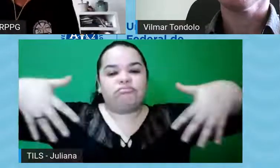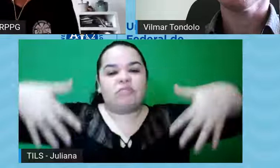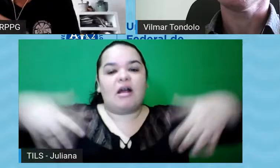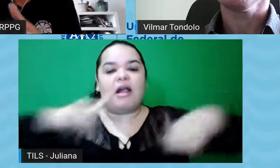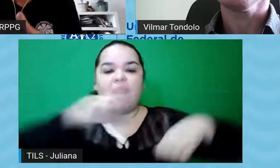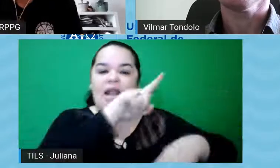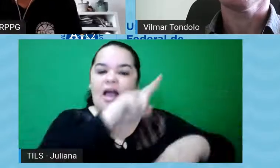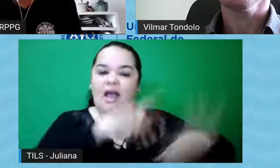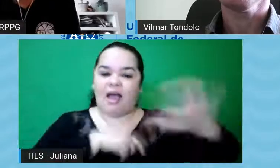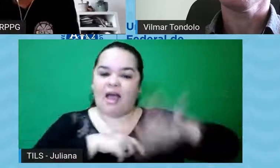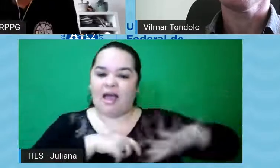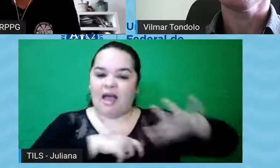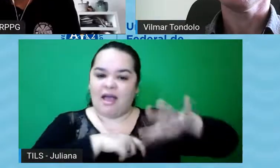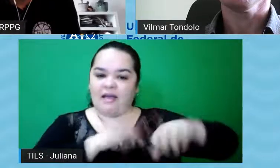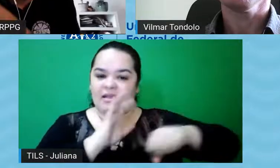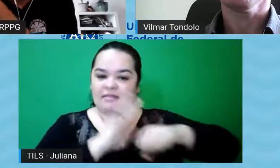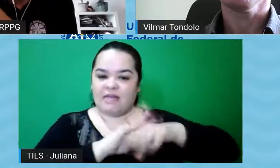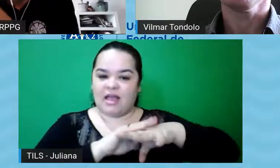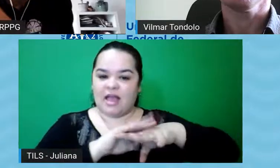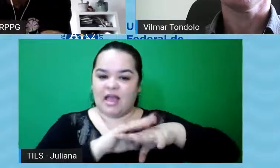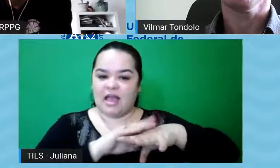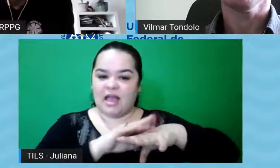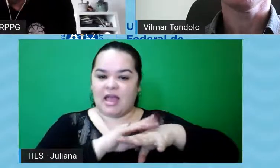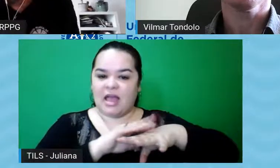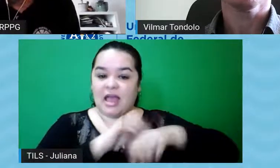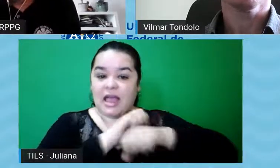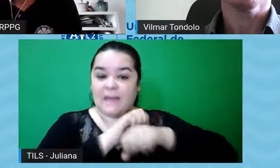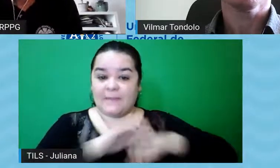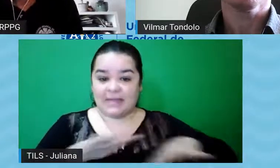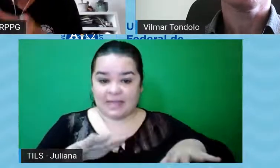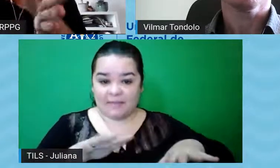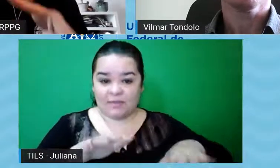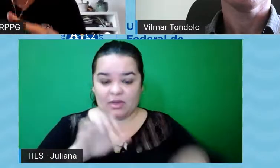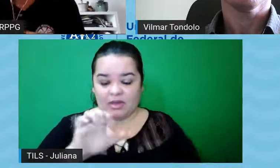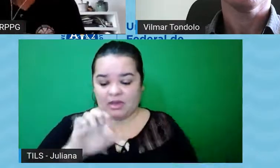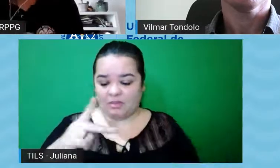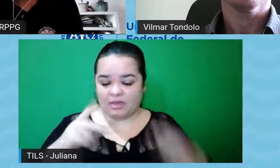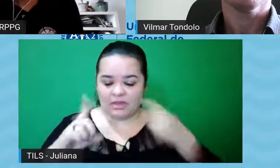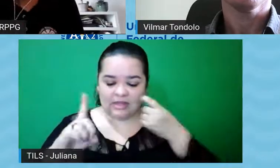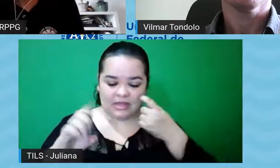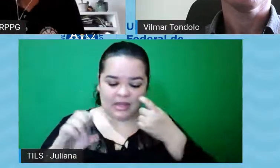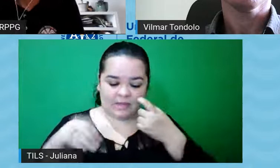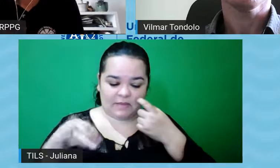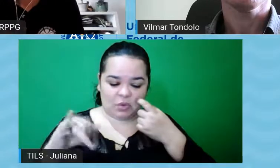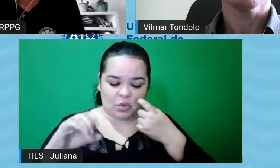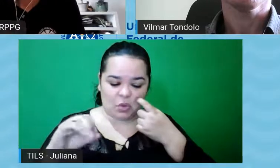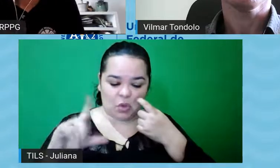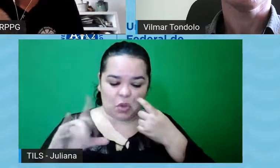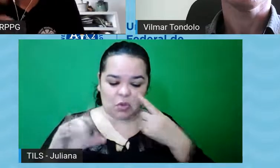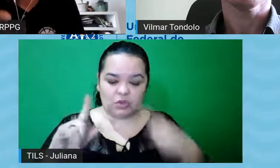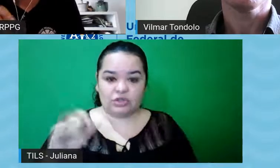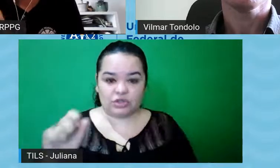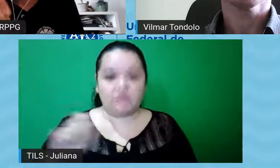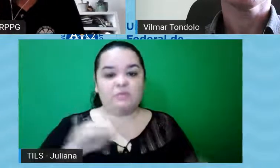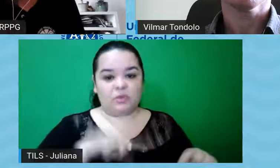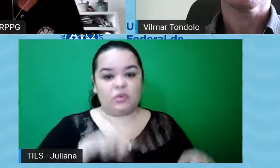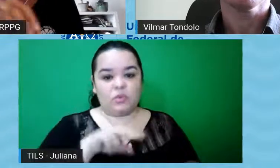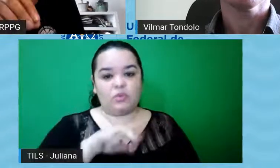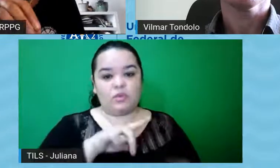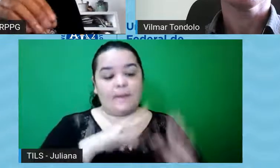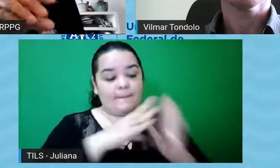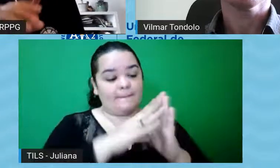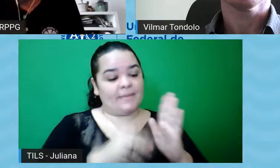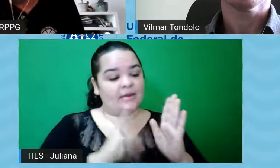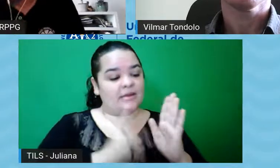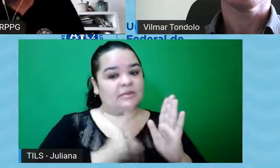isso, porque, e é o motivo, né, não faz sentido a gente submeter 20 projetos, sendo que o levantamento é um só, tá falando do procedimento metodológico que aquelas